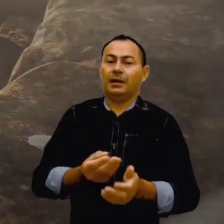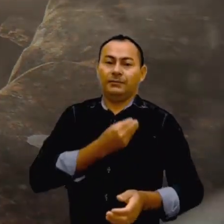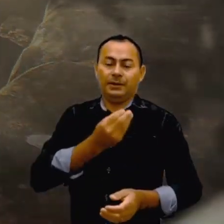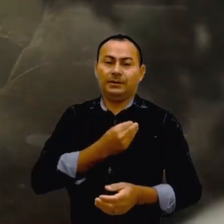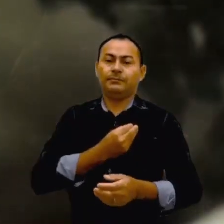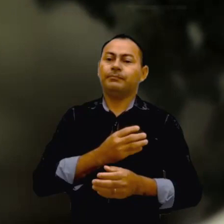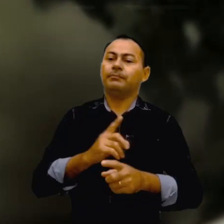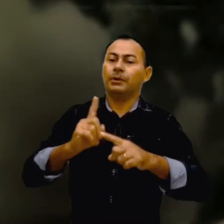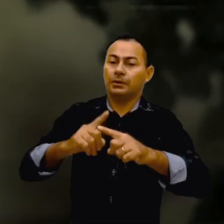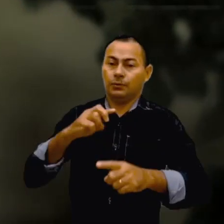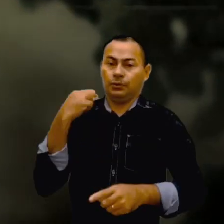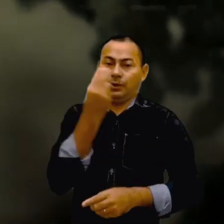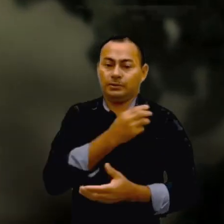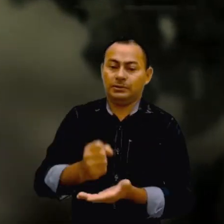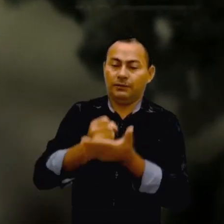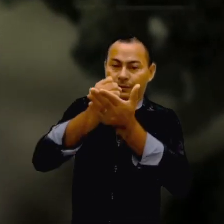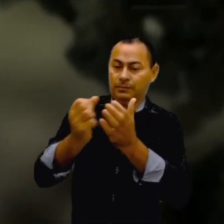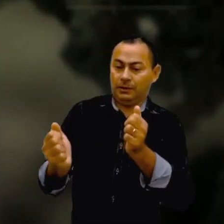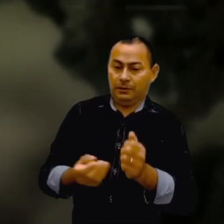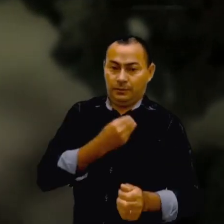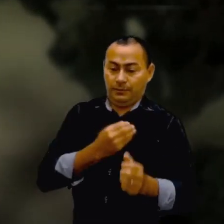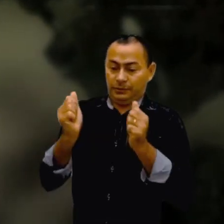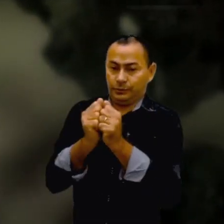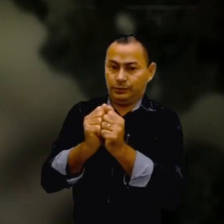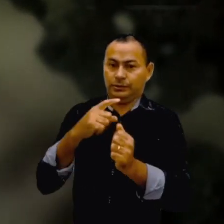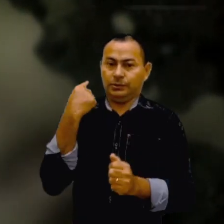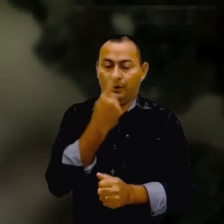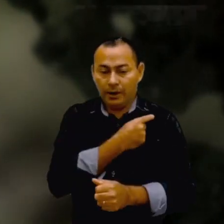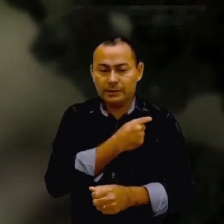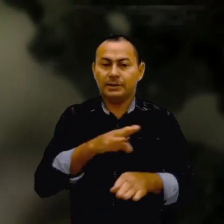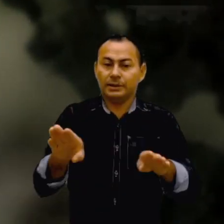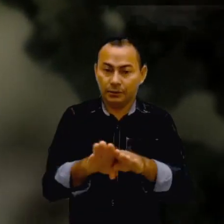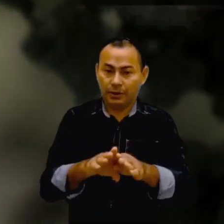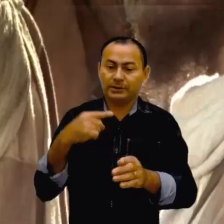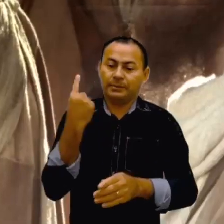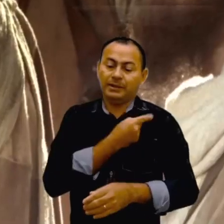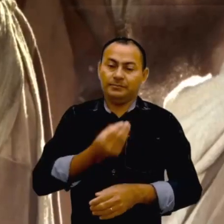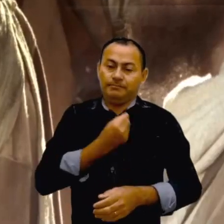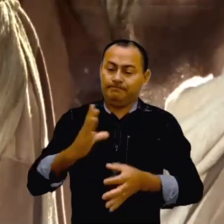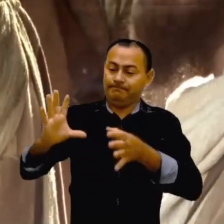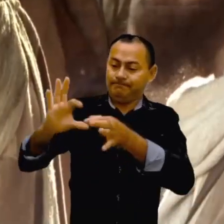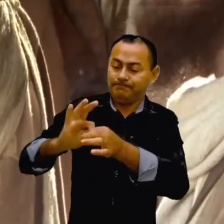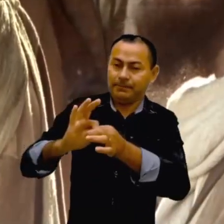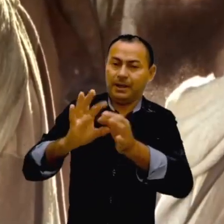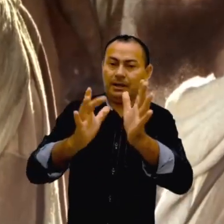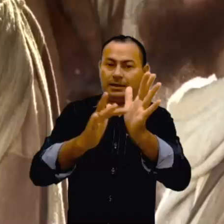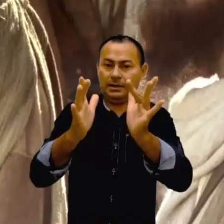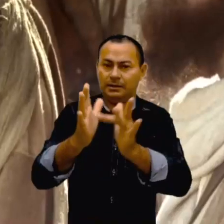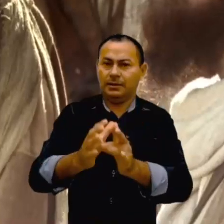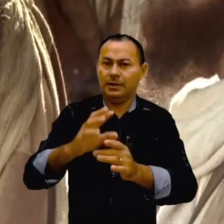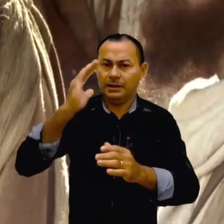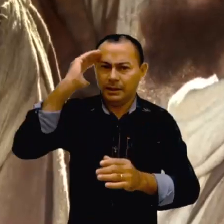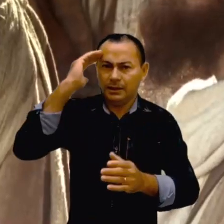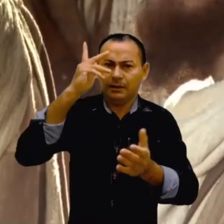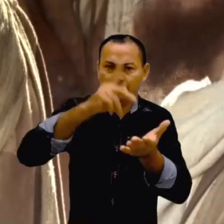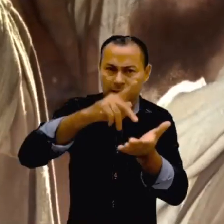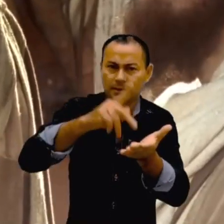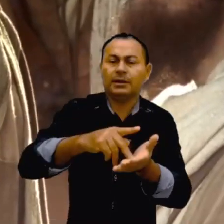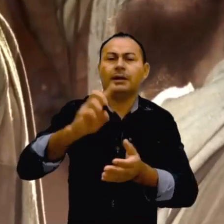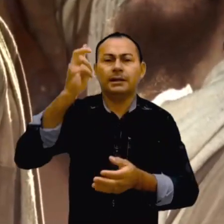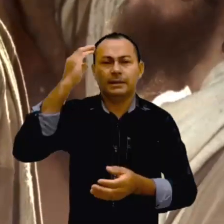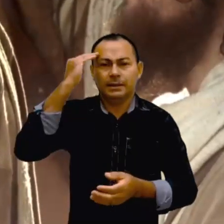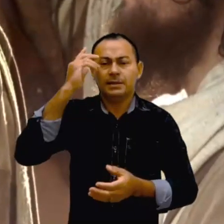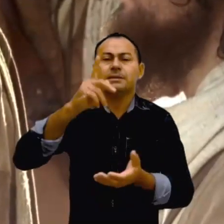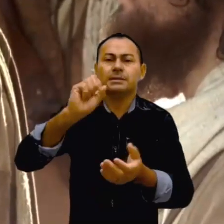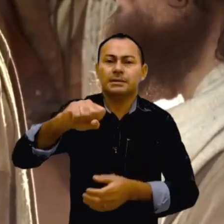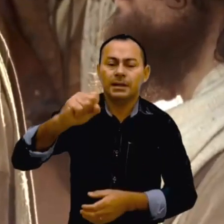nós e nós também vivemos, porque Ele vive e vive em nós. Se você entender essa verdade, vai entender